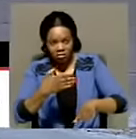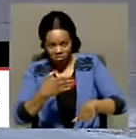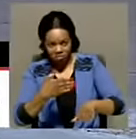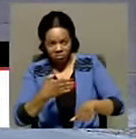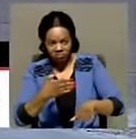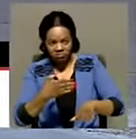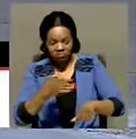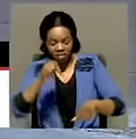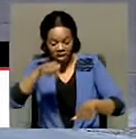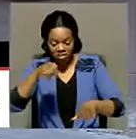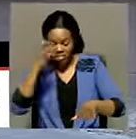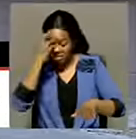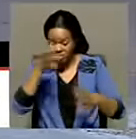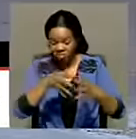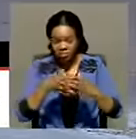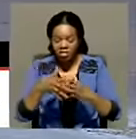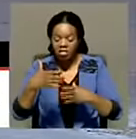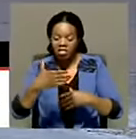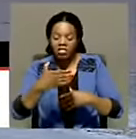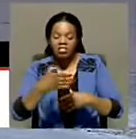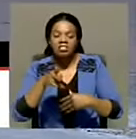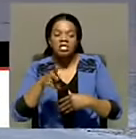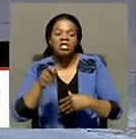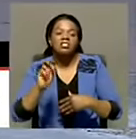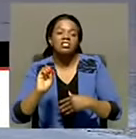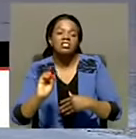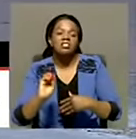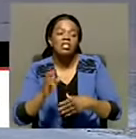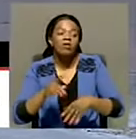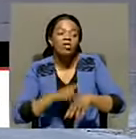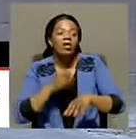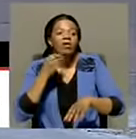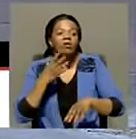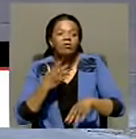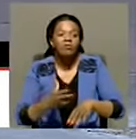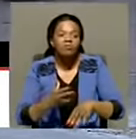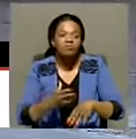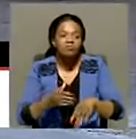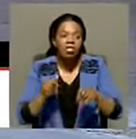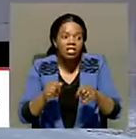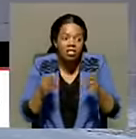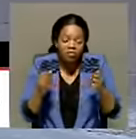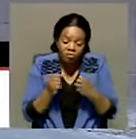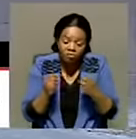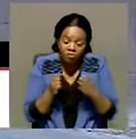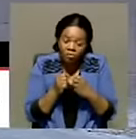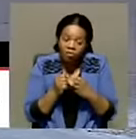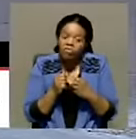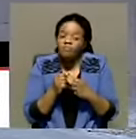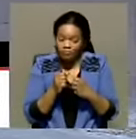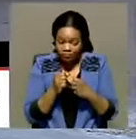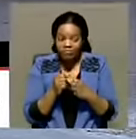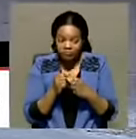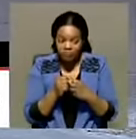3 minutos e a temperatura exterior é de 0 graus centígrados, portanto está